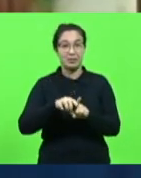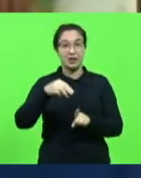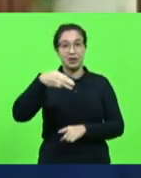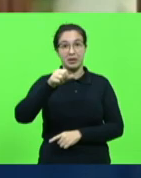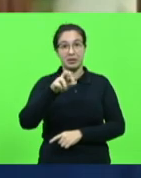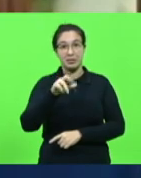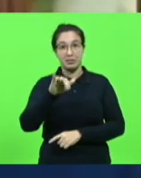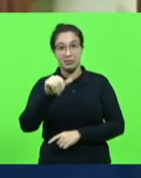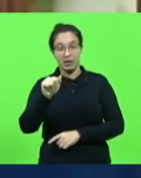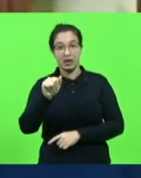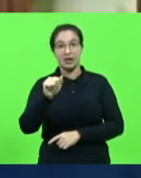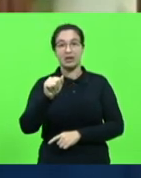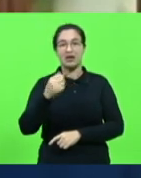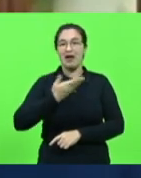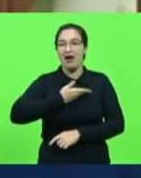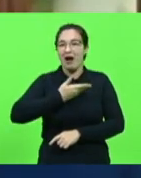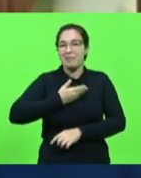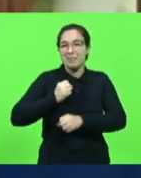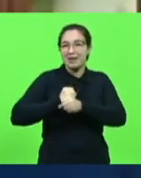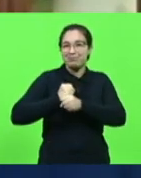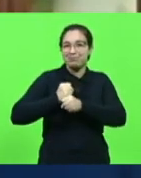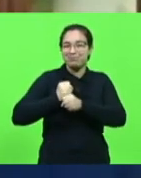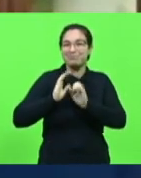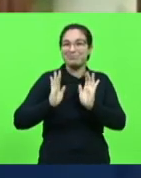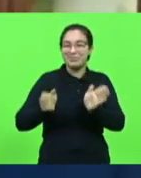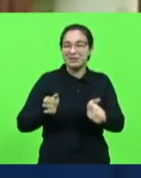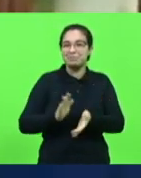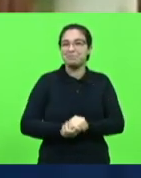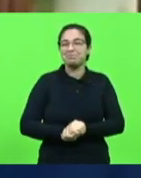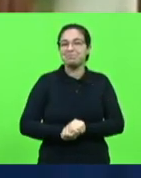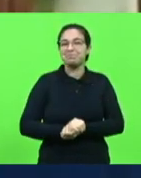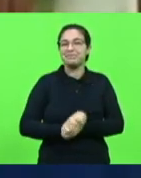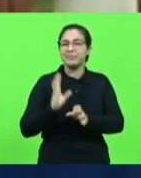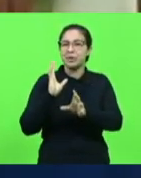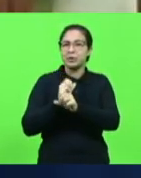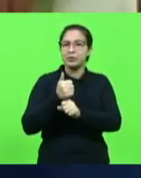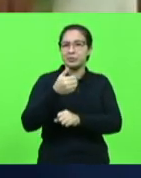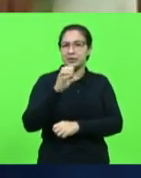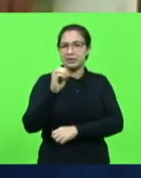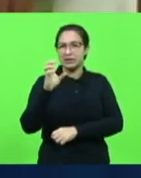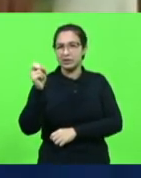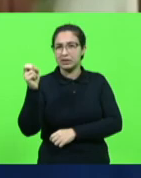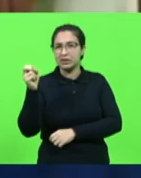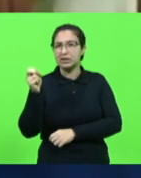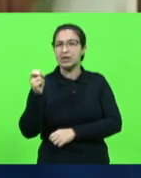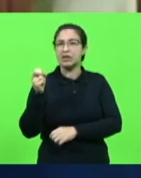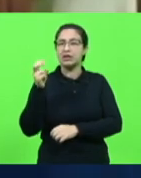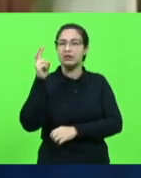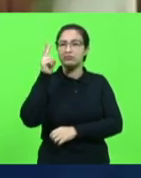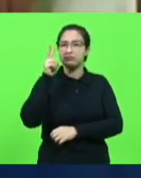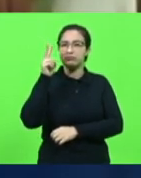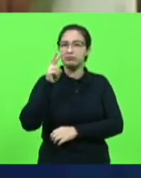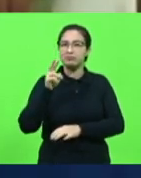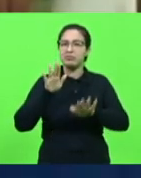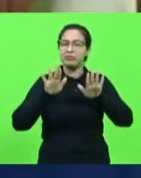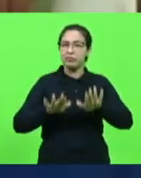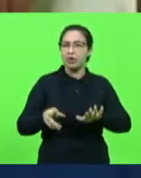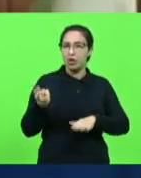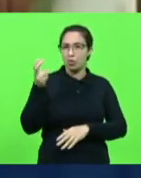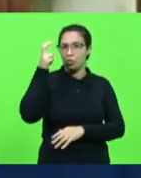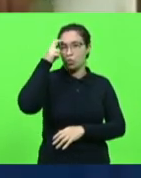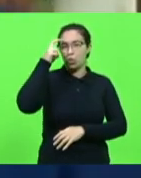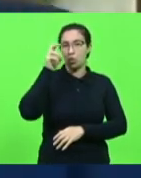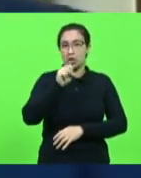longa data, né? E esses 100 anos para manter a cultura e a literatura catarinense